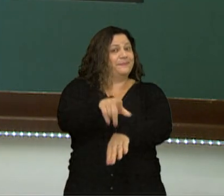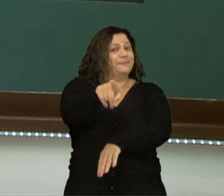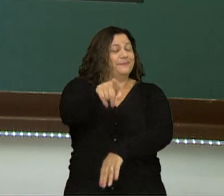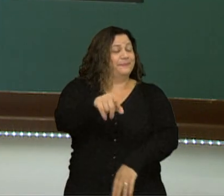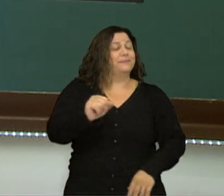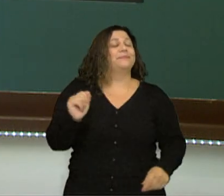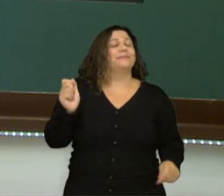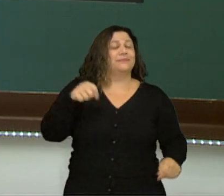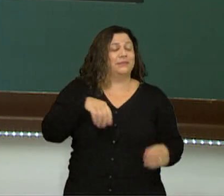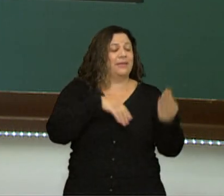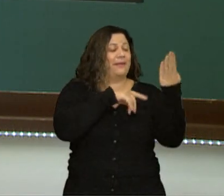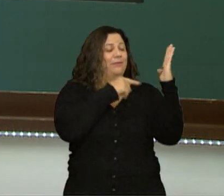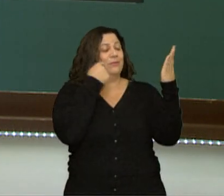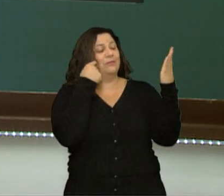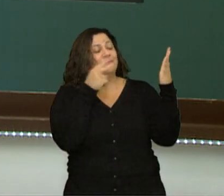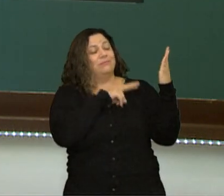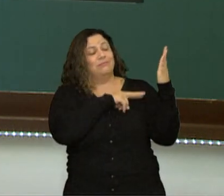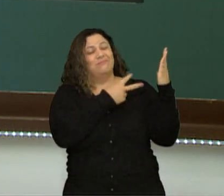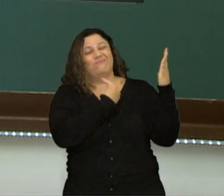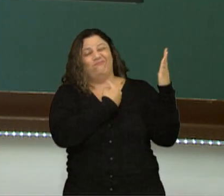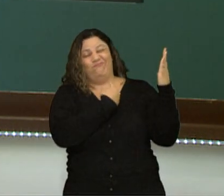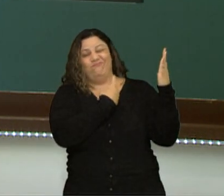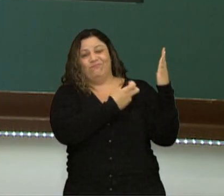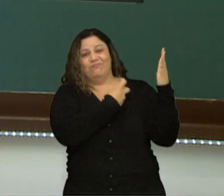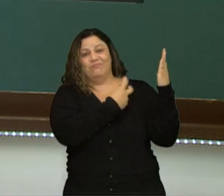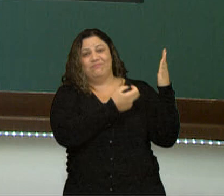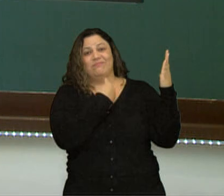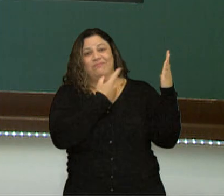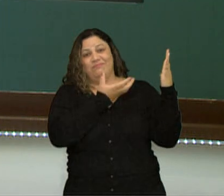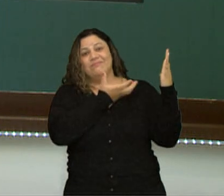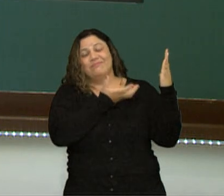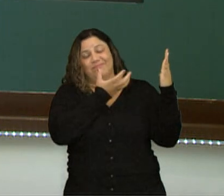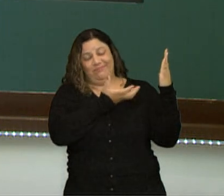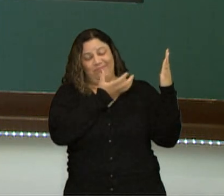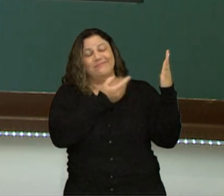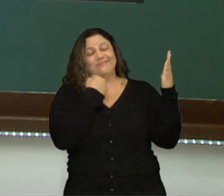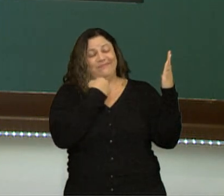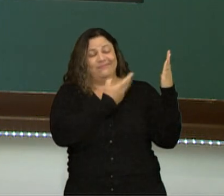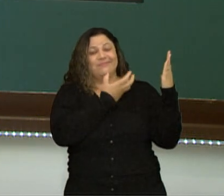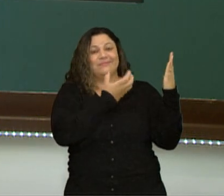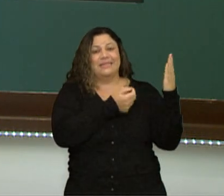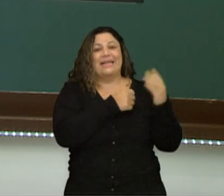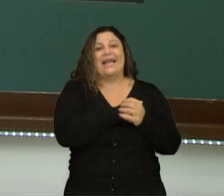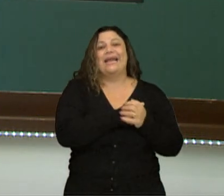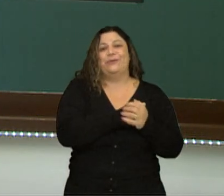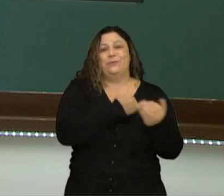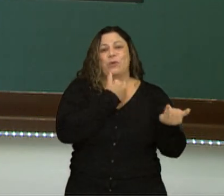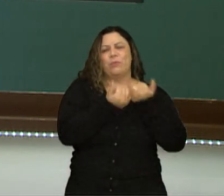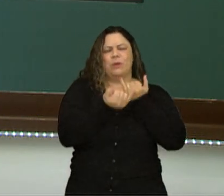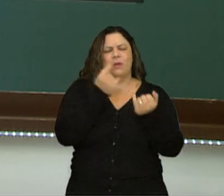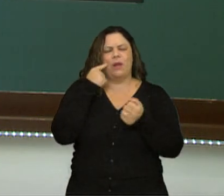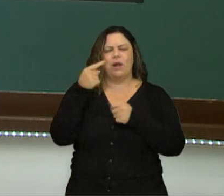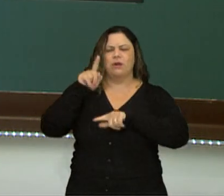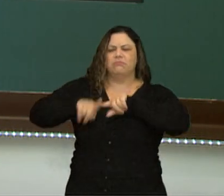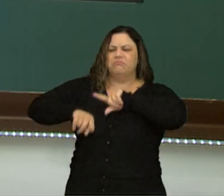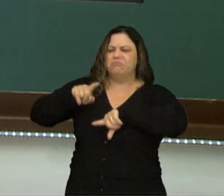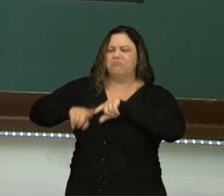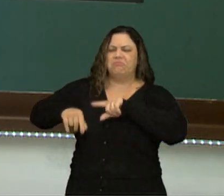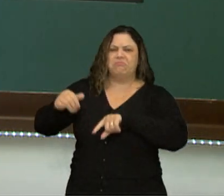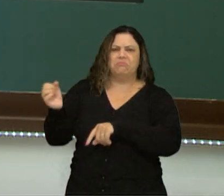Pega o espelhinho que você vai se olhar aí do outro lado. Quem que nunca pediu a coisa, apareceu um produto novo, apareceu o